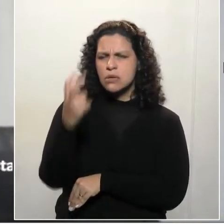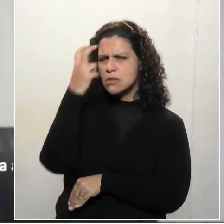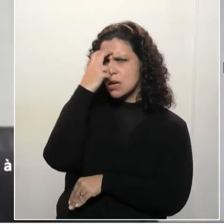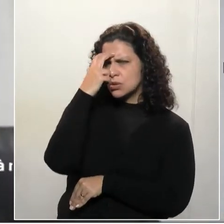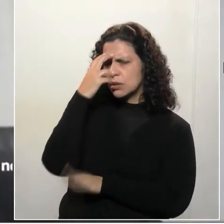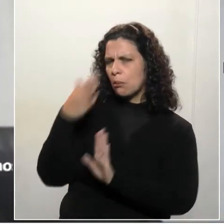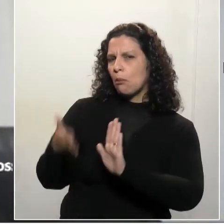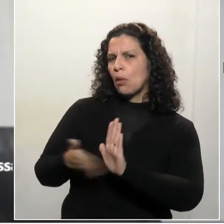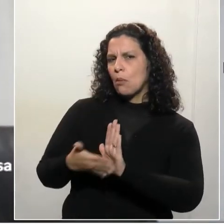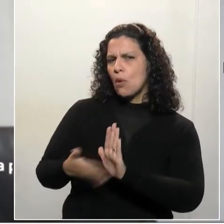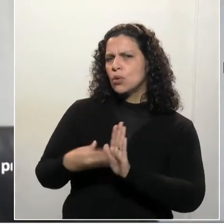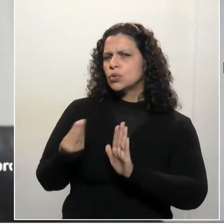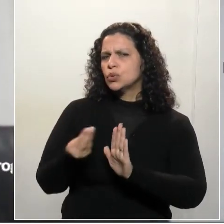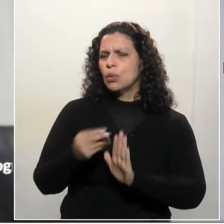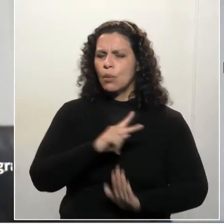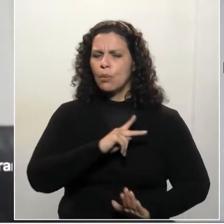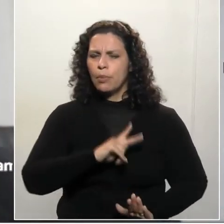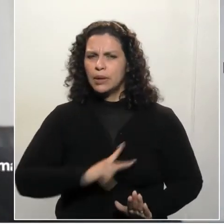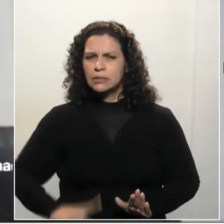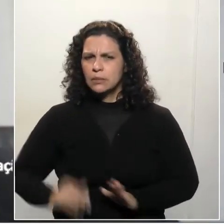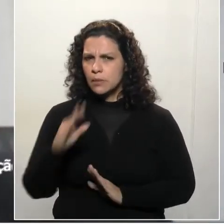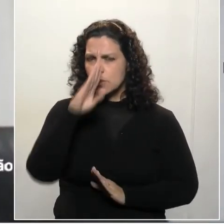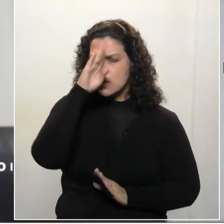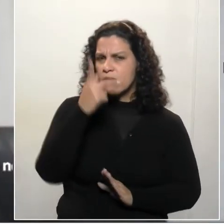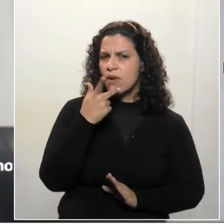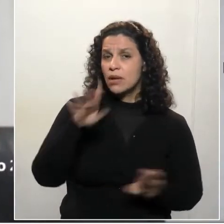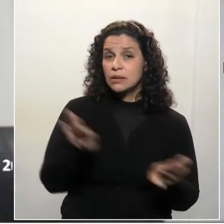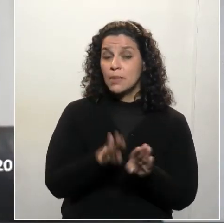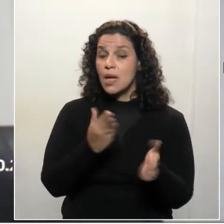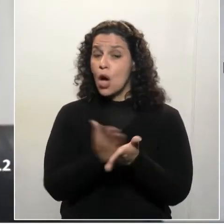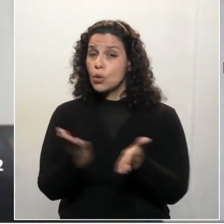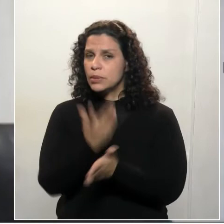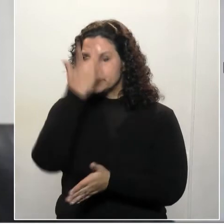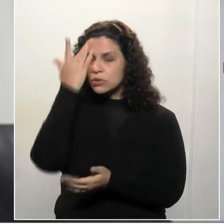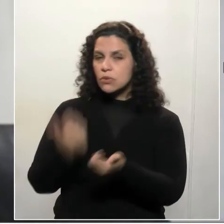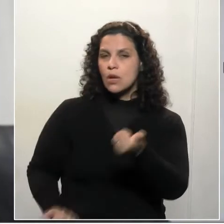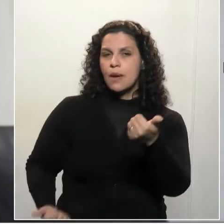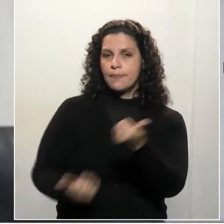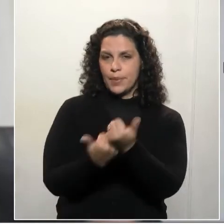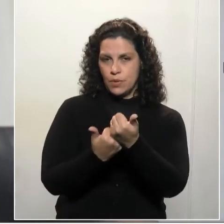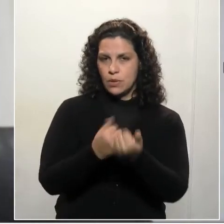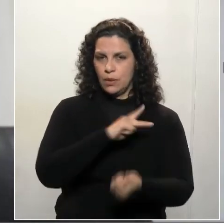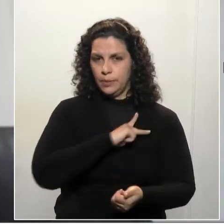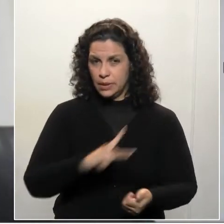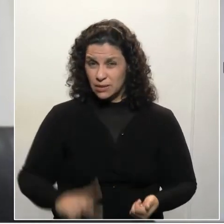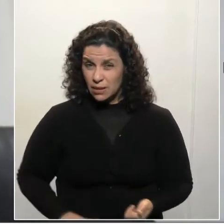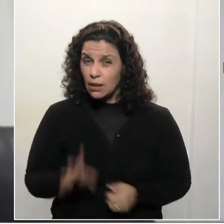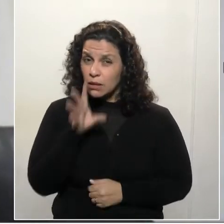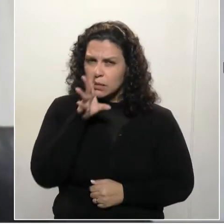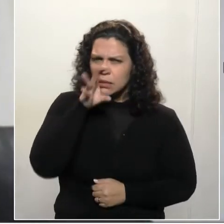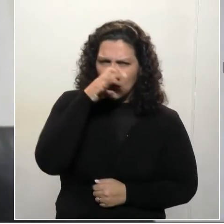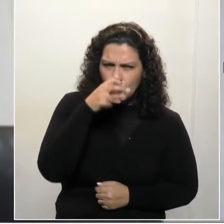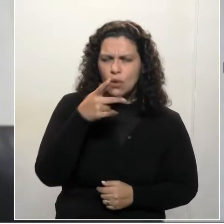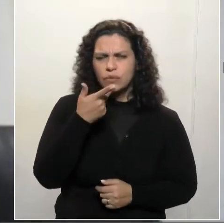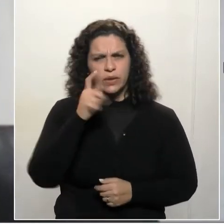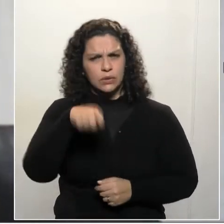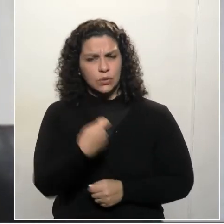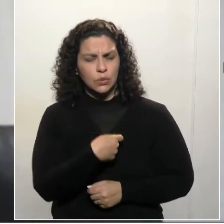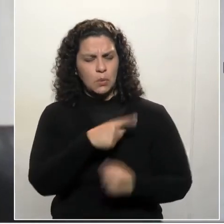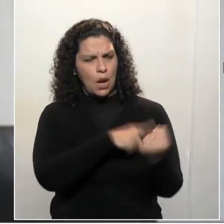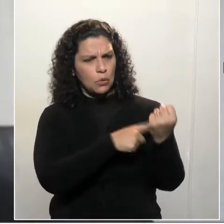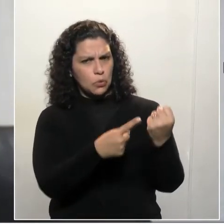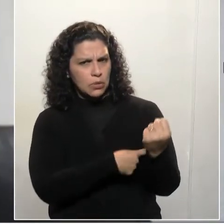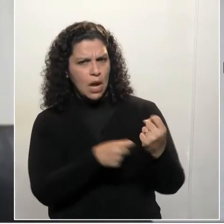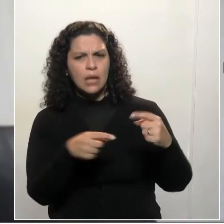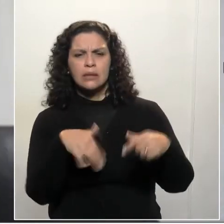esta proposta do presidente da República e de alguns seguidores que estão teimando com as